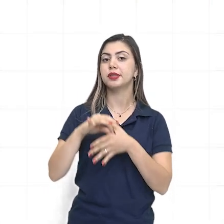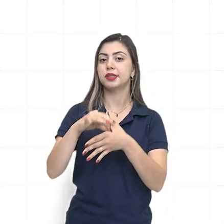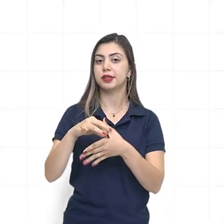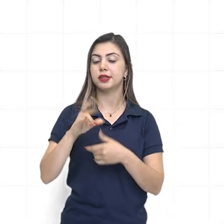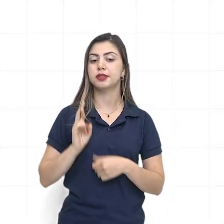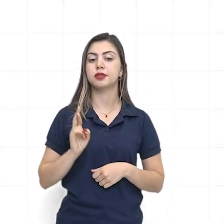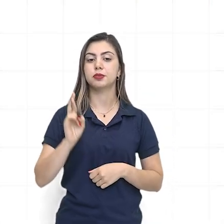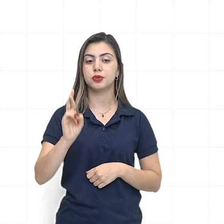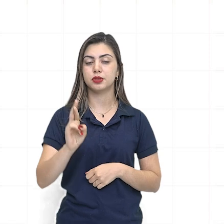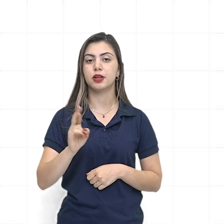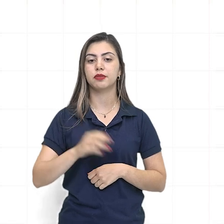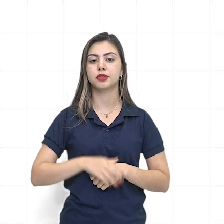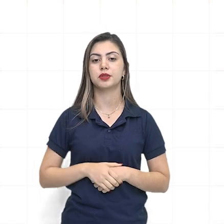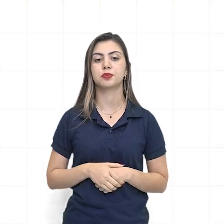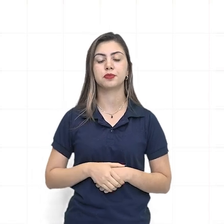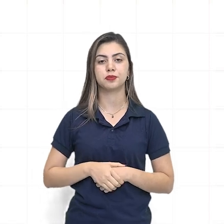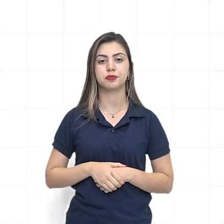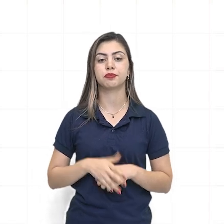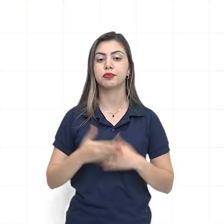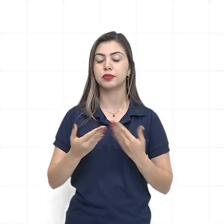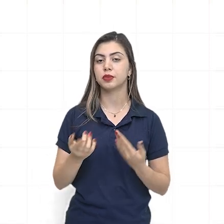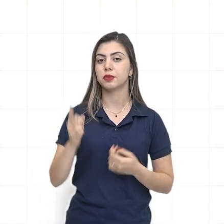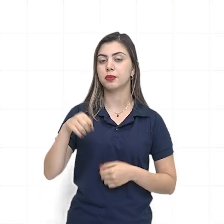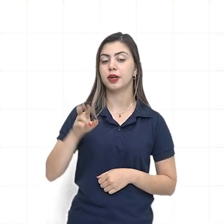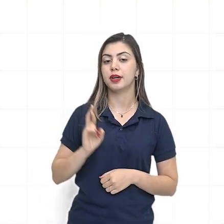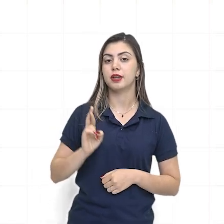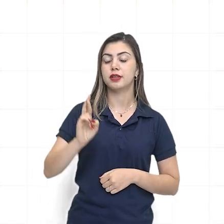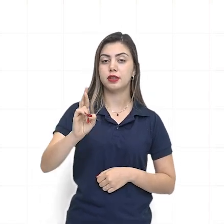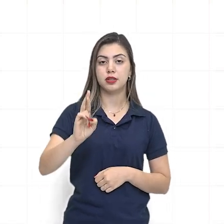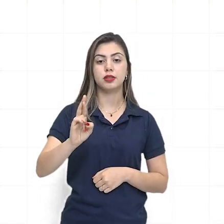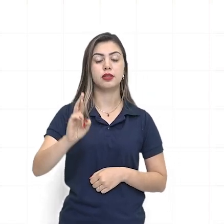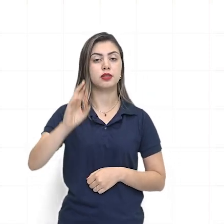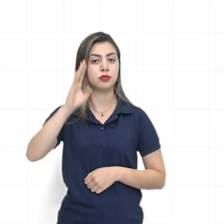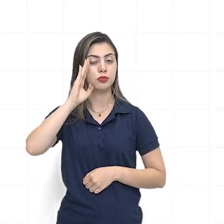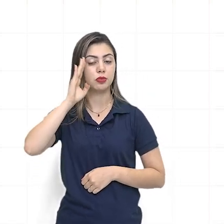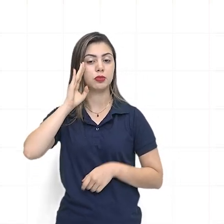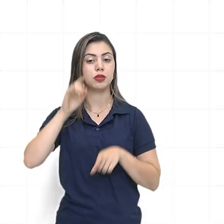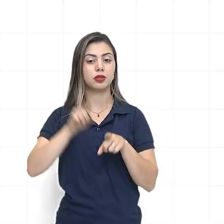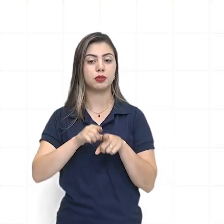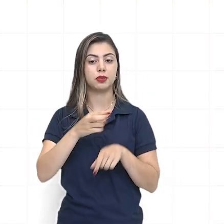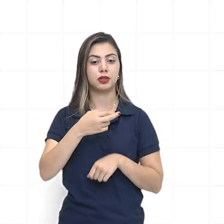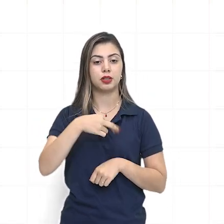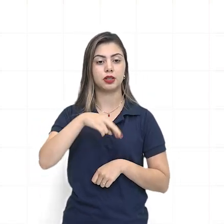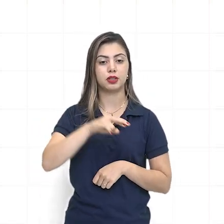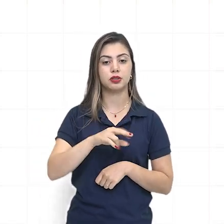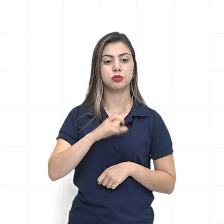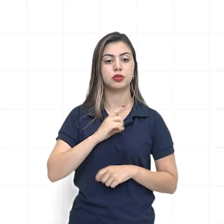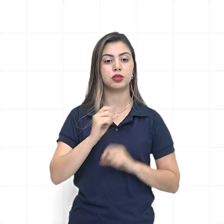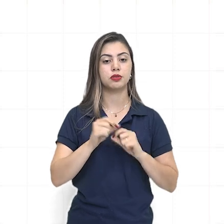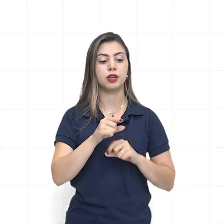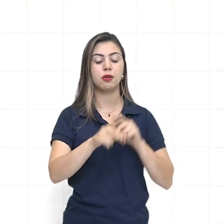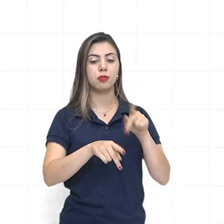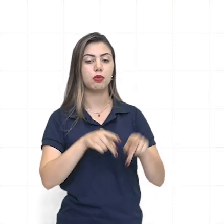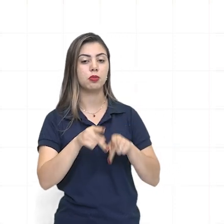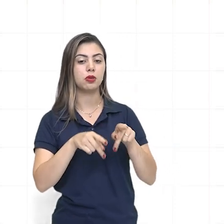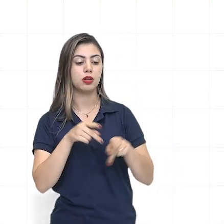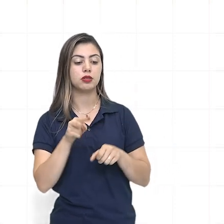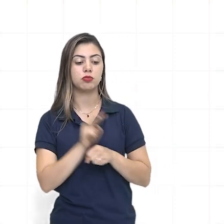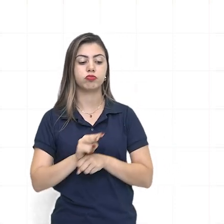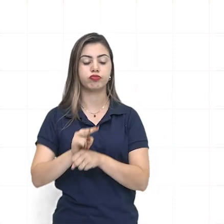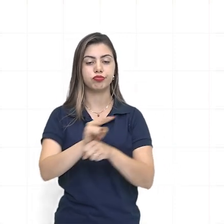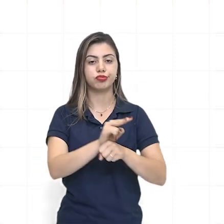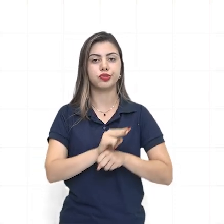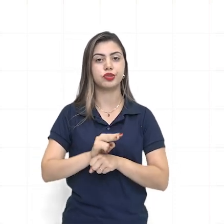Os juízes eram líderes militares e religiosos que defendiam o povo hebreu de seus